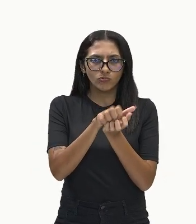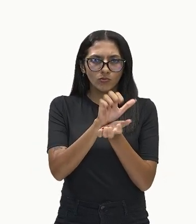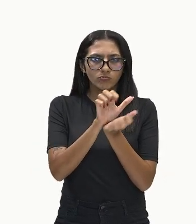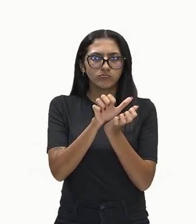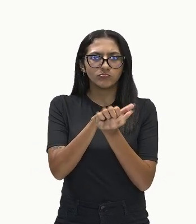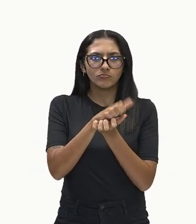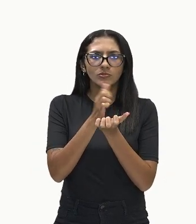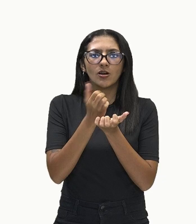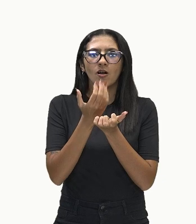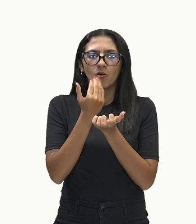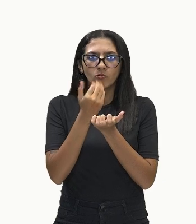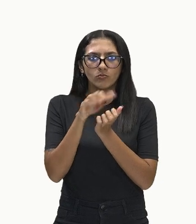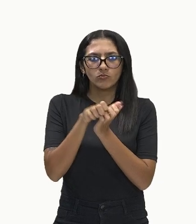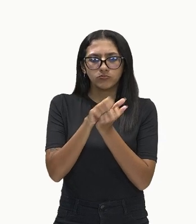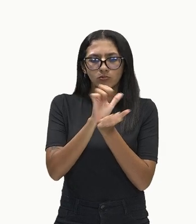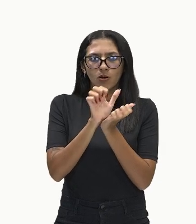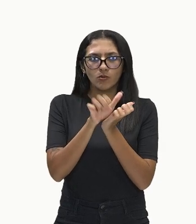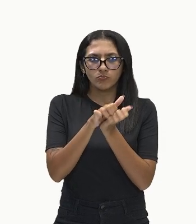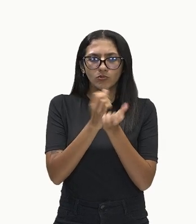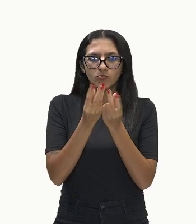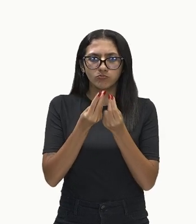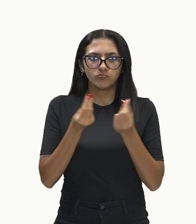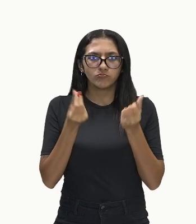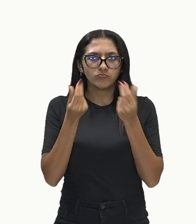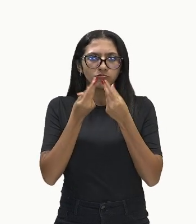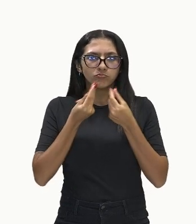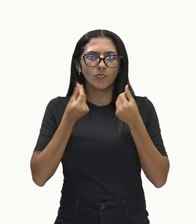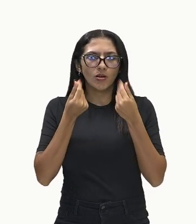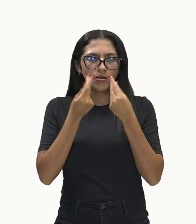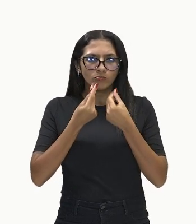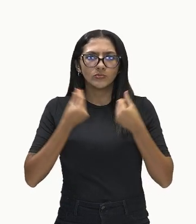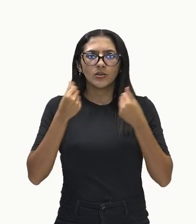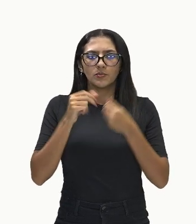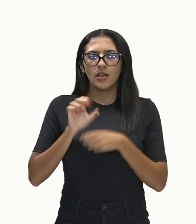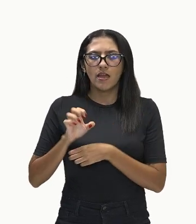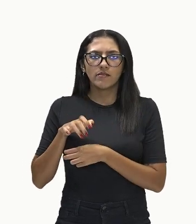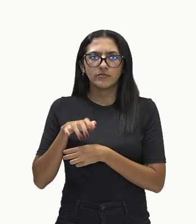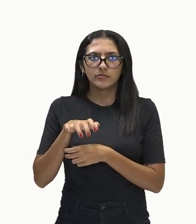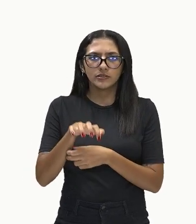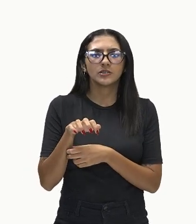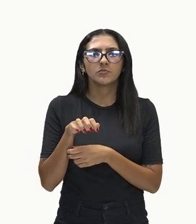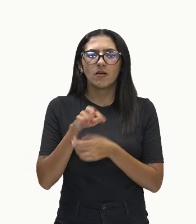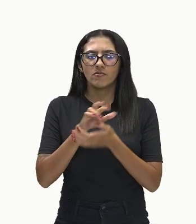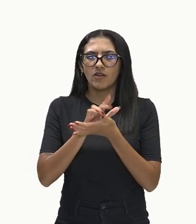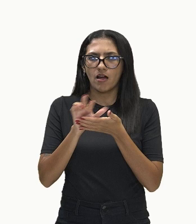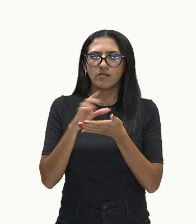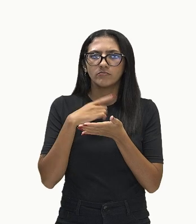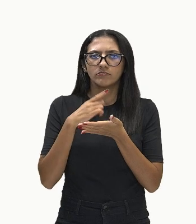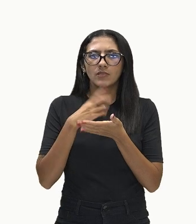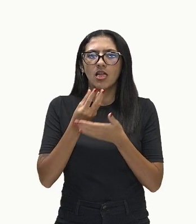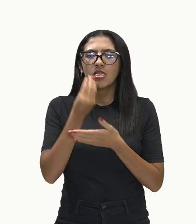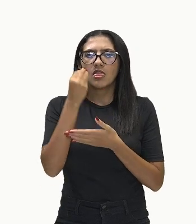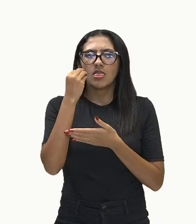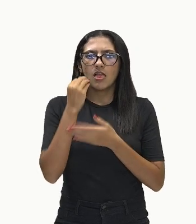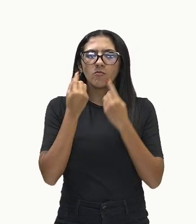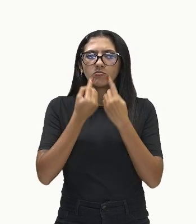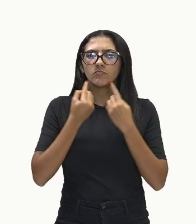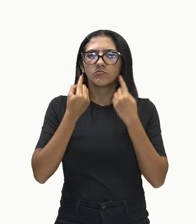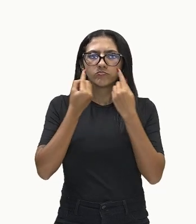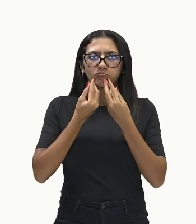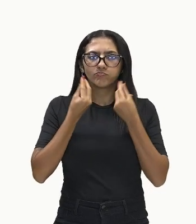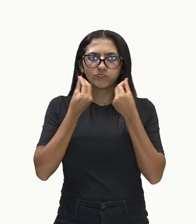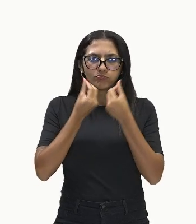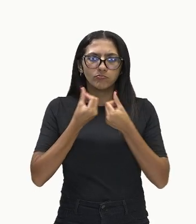o quê? A insalivação com a produção de enzimas, que inicia na boca, né, com as nossas